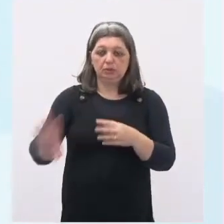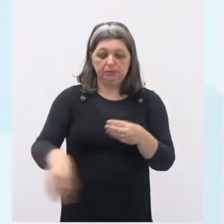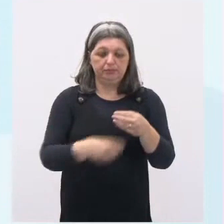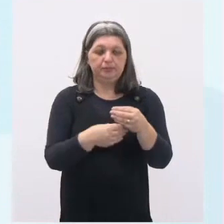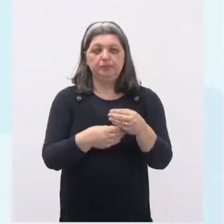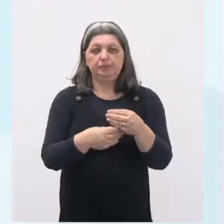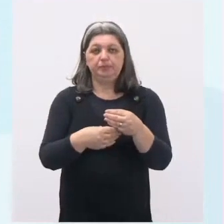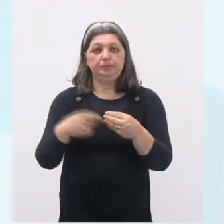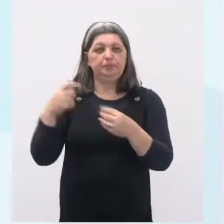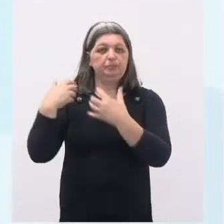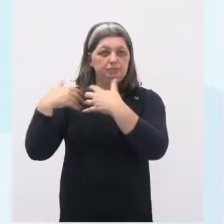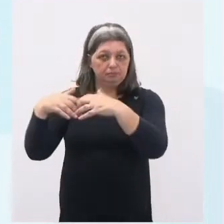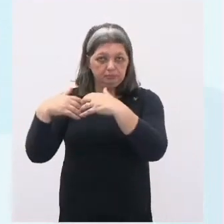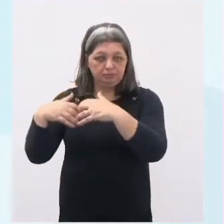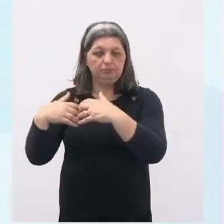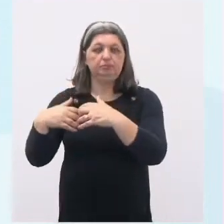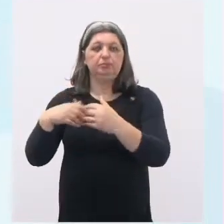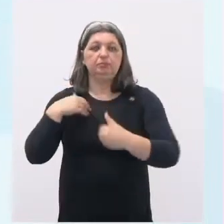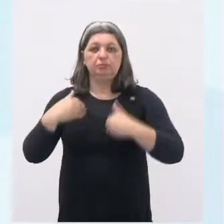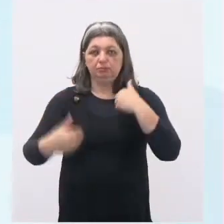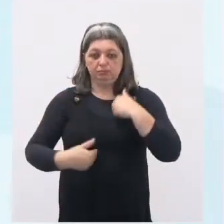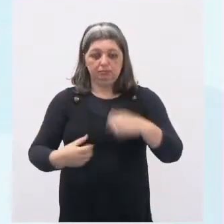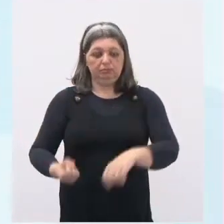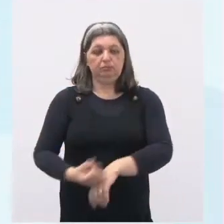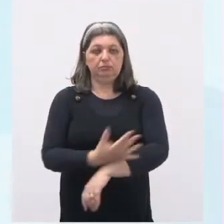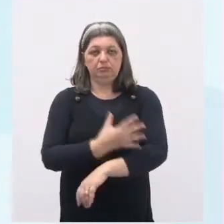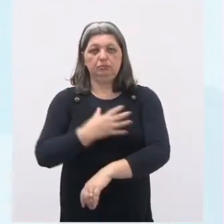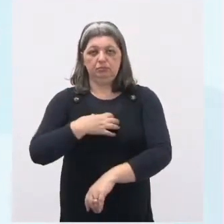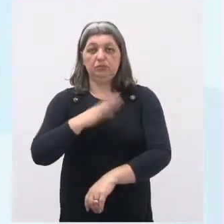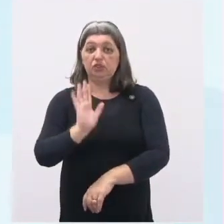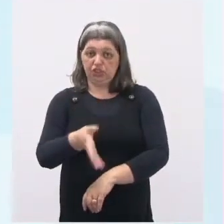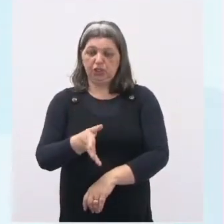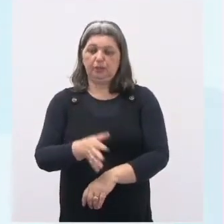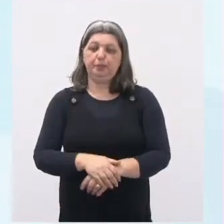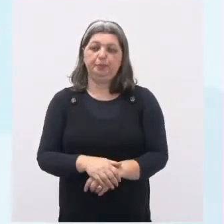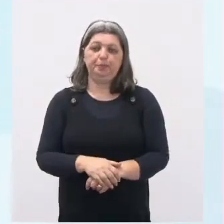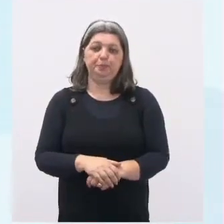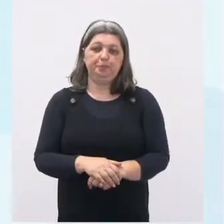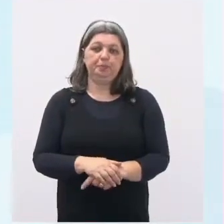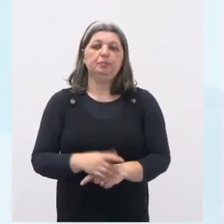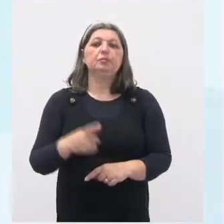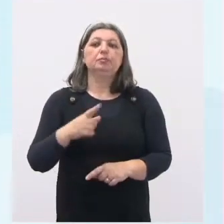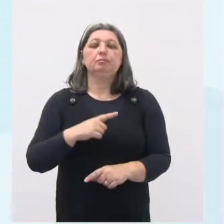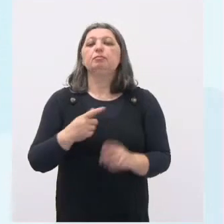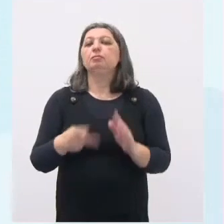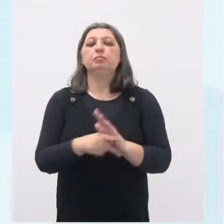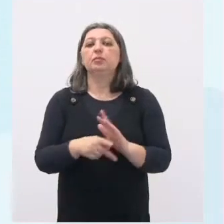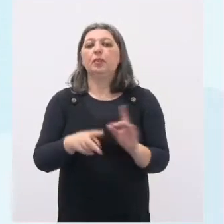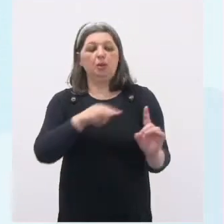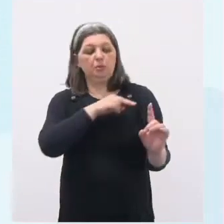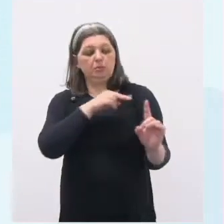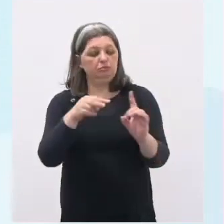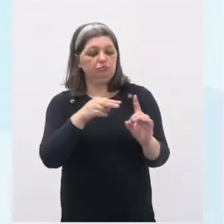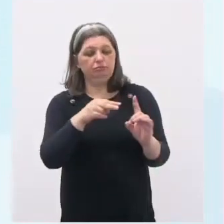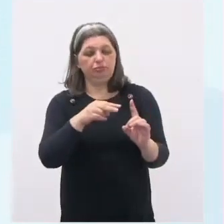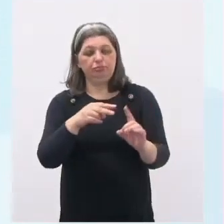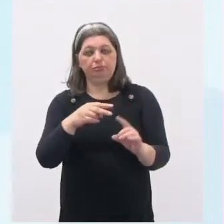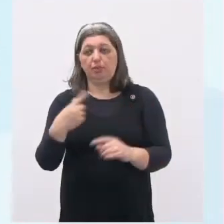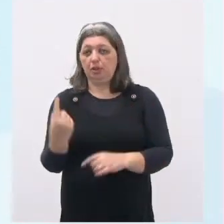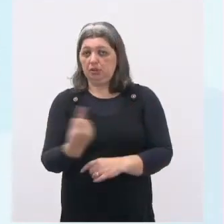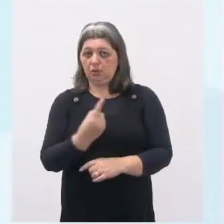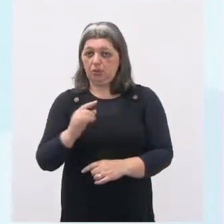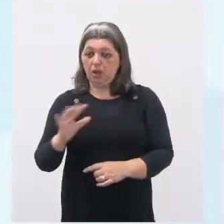dimensões intelectual, cognitiva, física e afetiva, como nós já falamos, né? Ele tem que ter uma visão plural, singular e integral